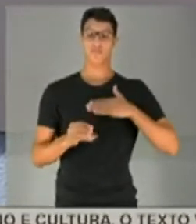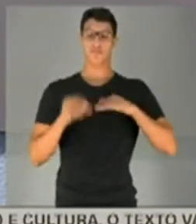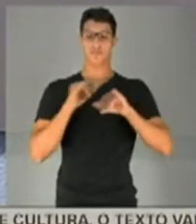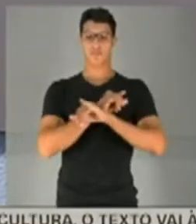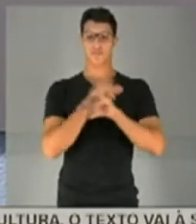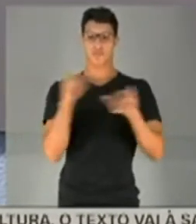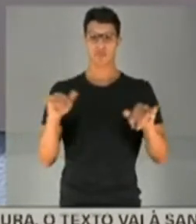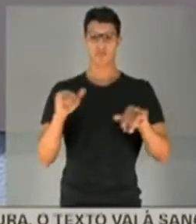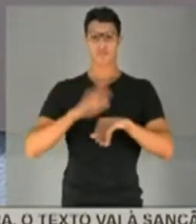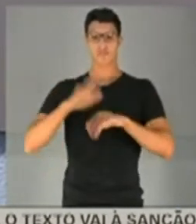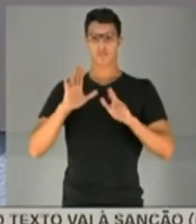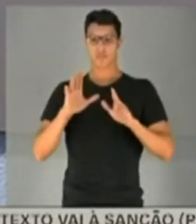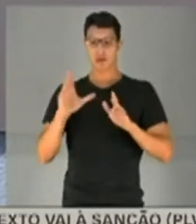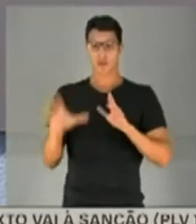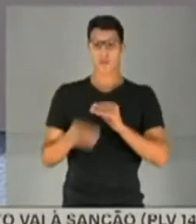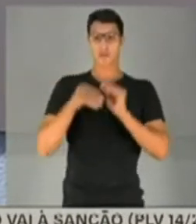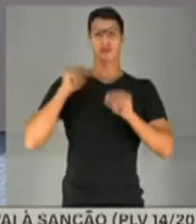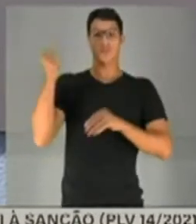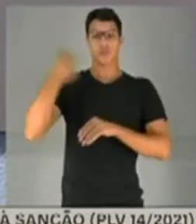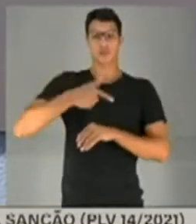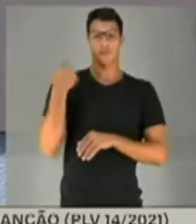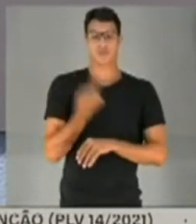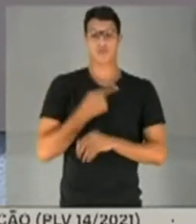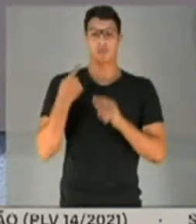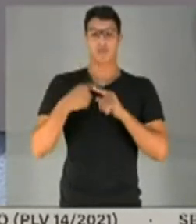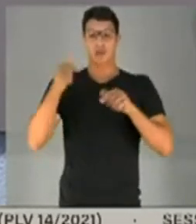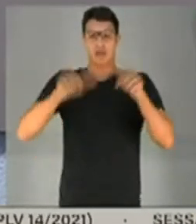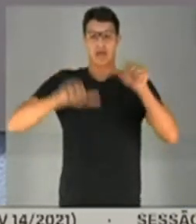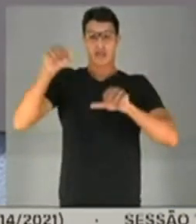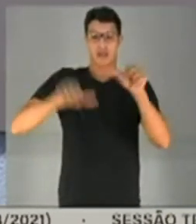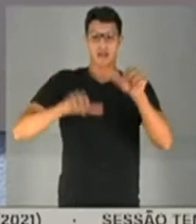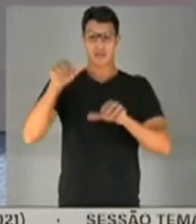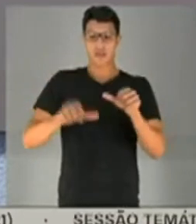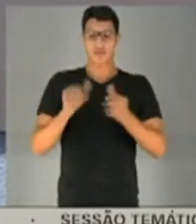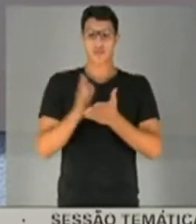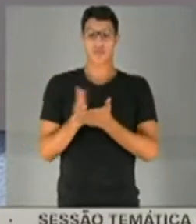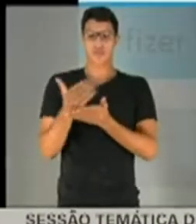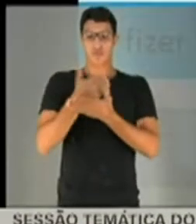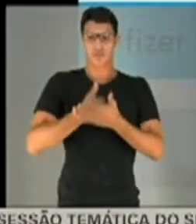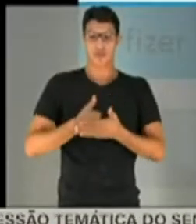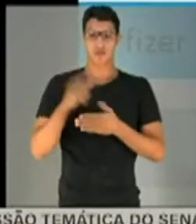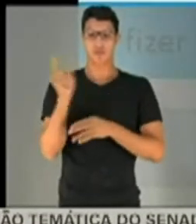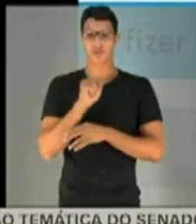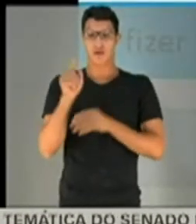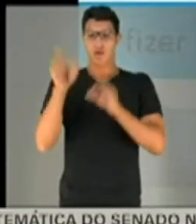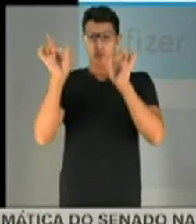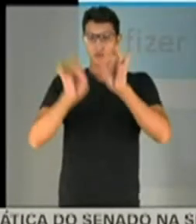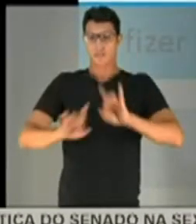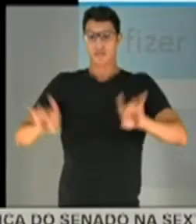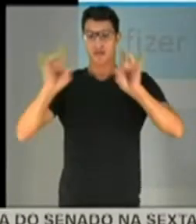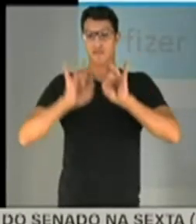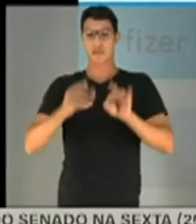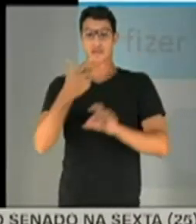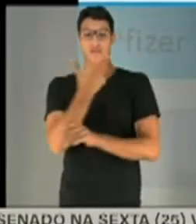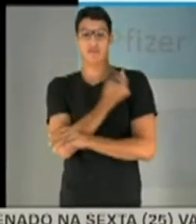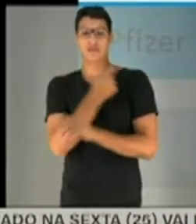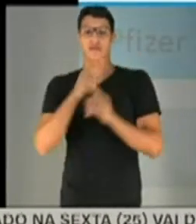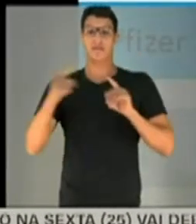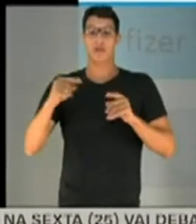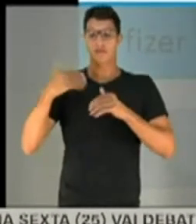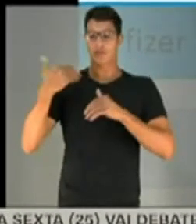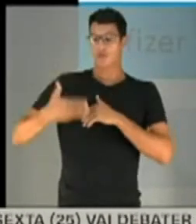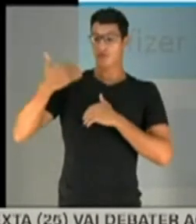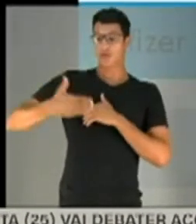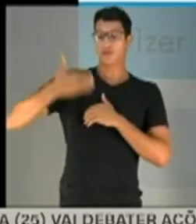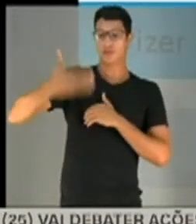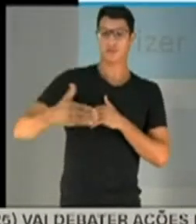isso, inclusive mais robusto do que o nosso, porque eles analisaram os dados, não especificamente dessas vacinas, mas o ritmo da